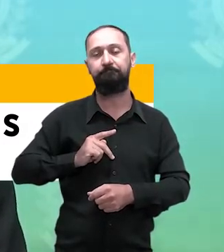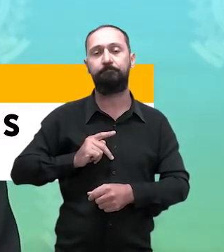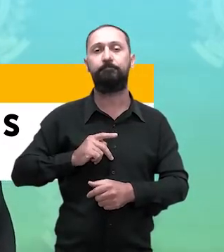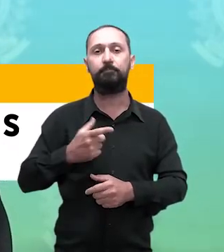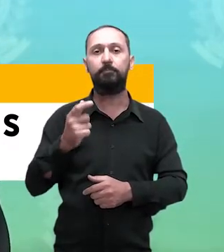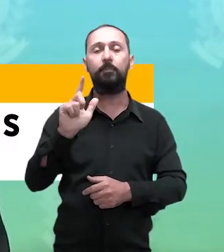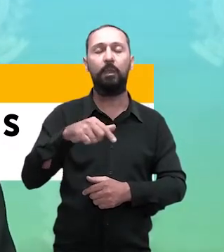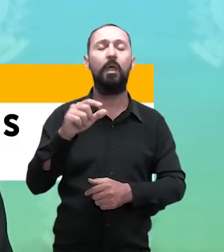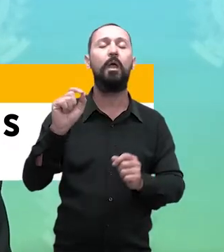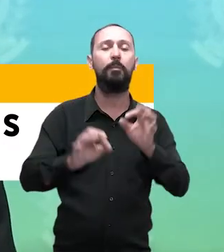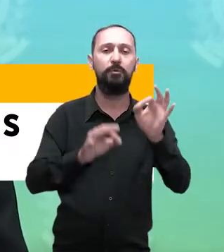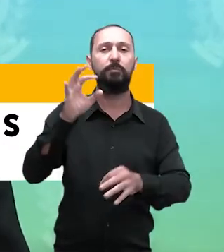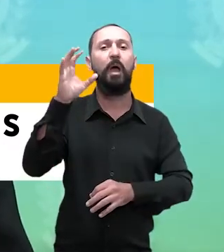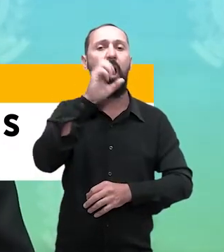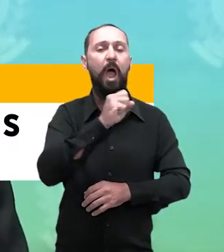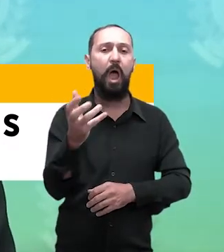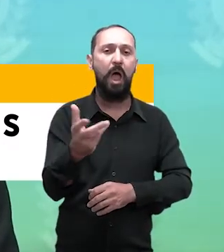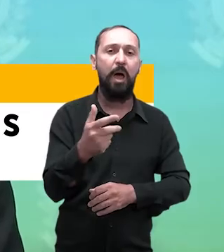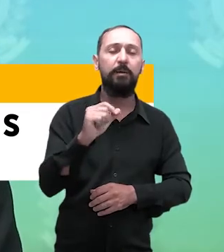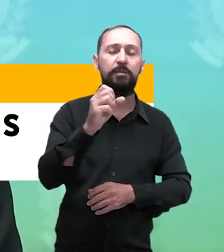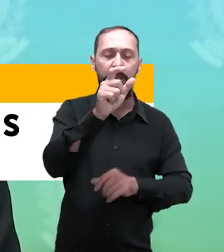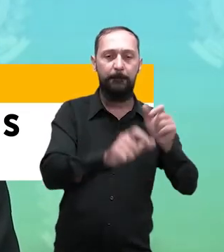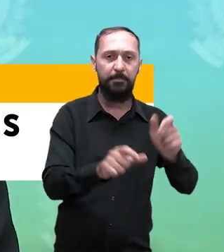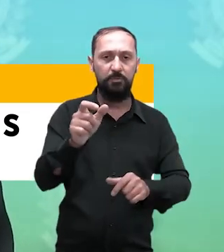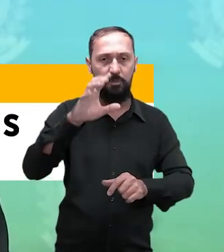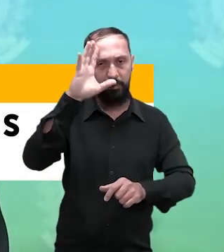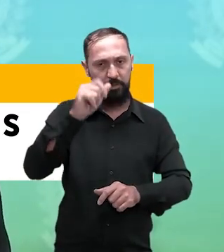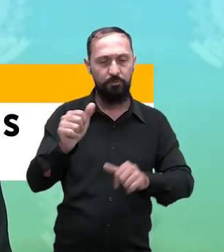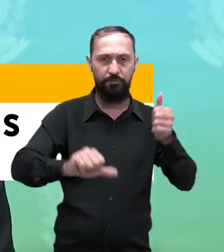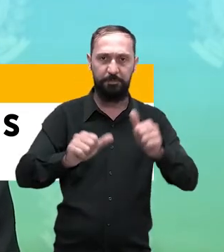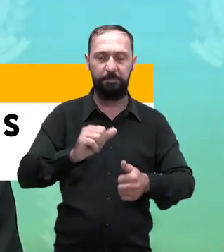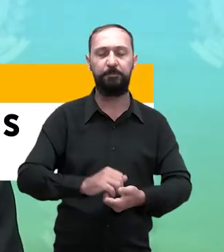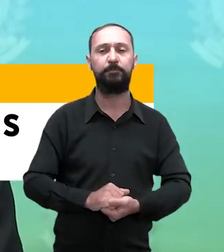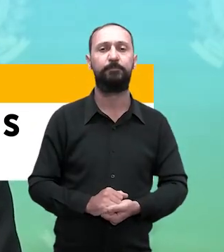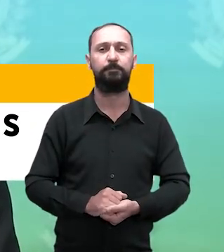Nesse sentido, é uma justiça mais rápida e mais célere, se você tem mais pessoas para decidir.